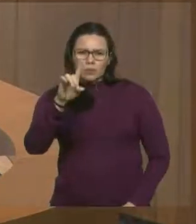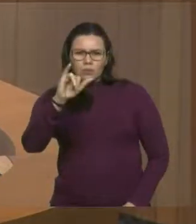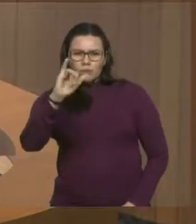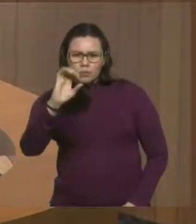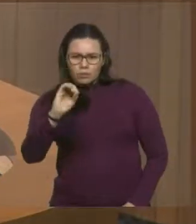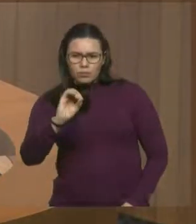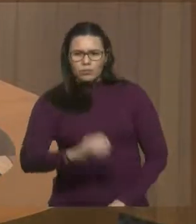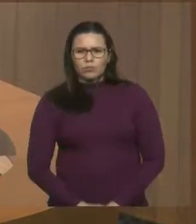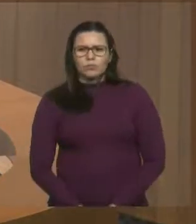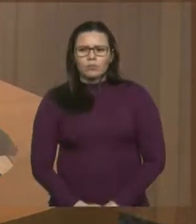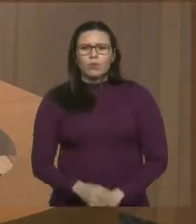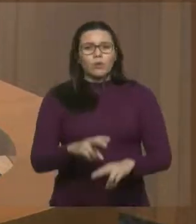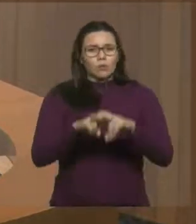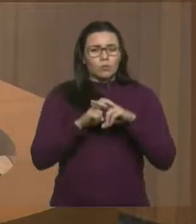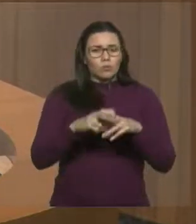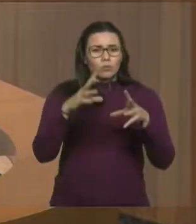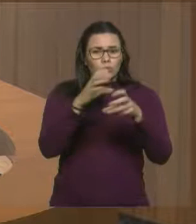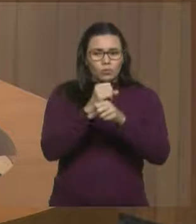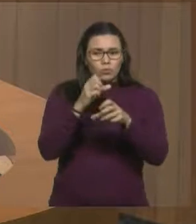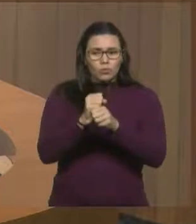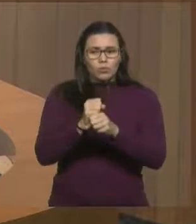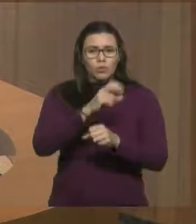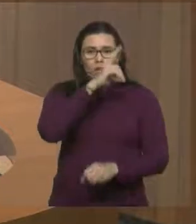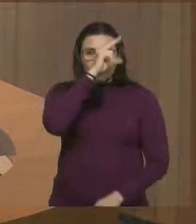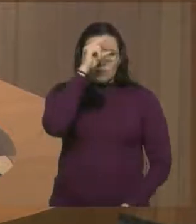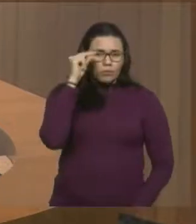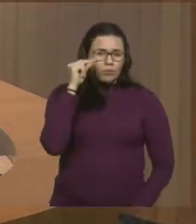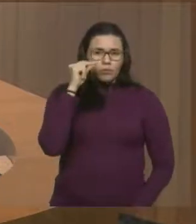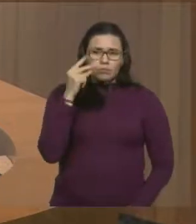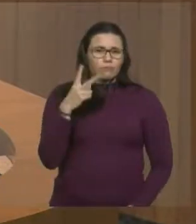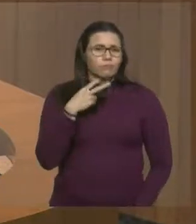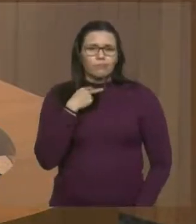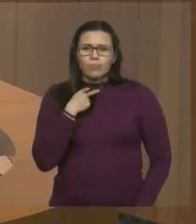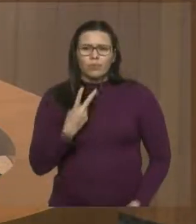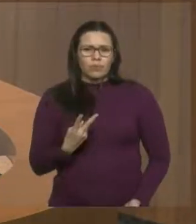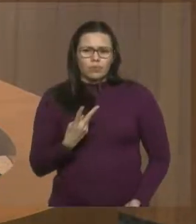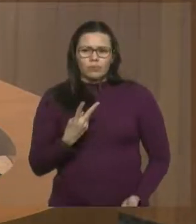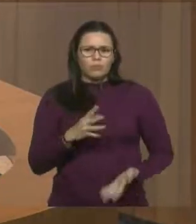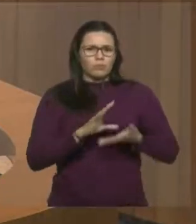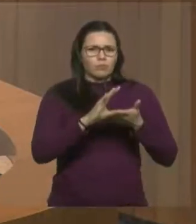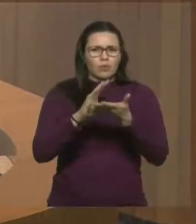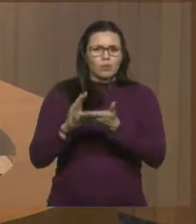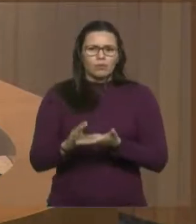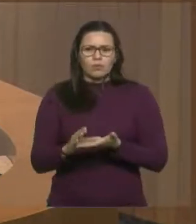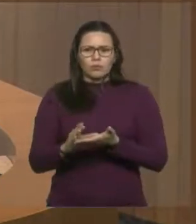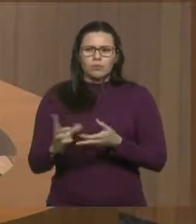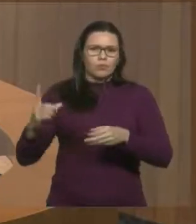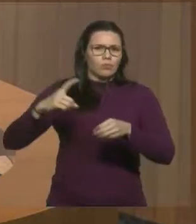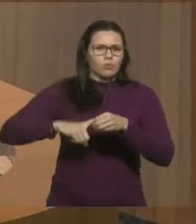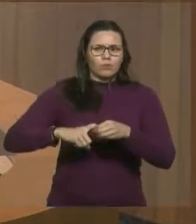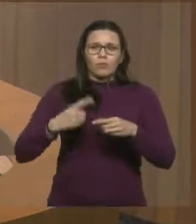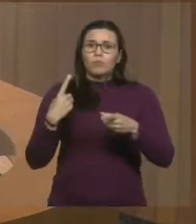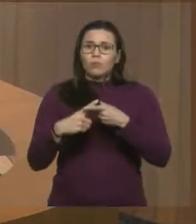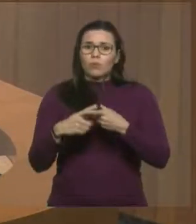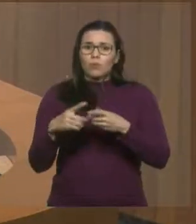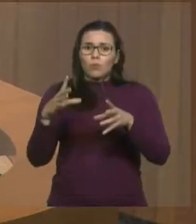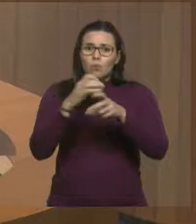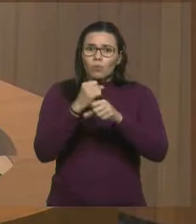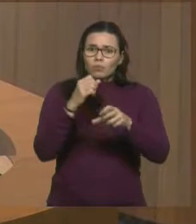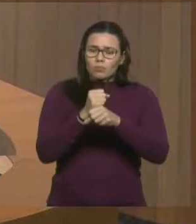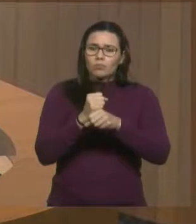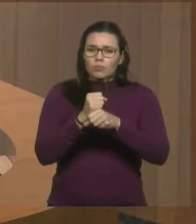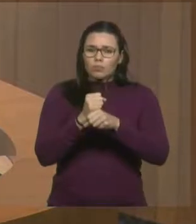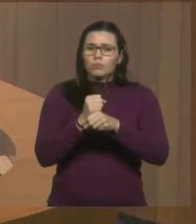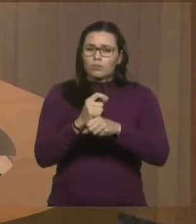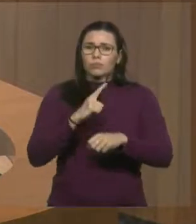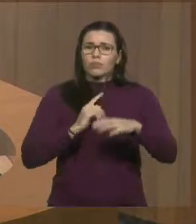de orçamento, a prefeitura hoje não tem como participar disso aqui, que seja para celebrar um convênio. Por quê? Porque o orçamento está posto e ele